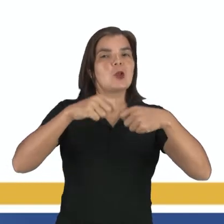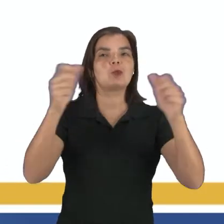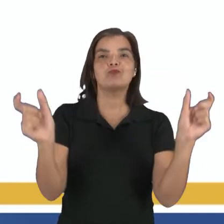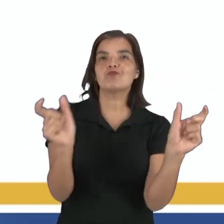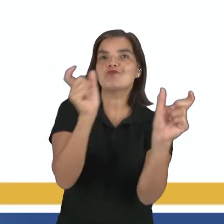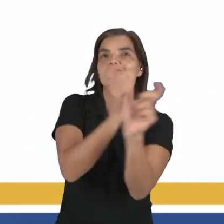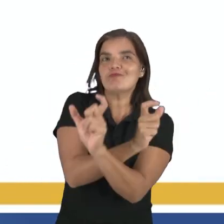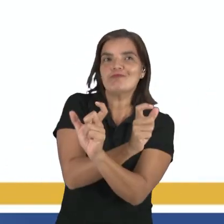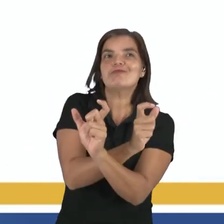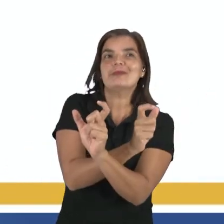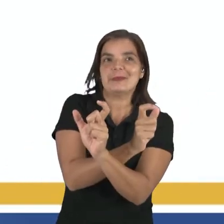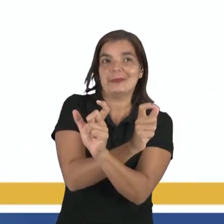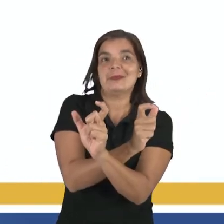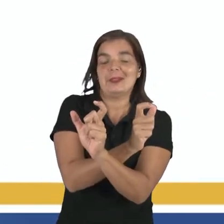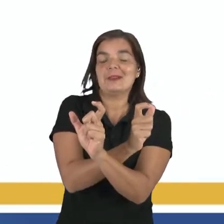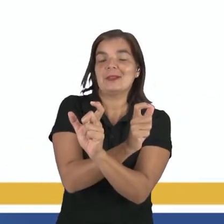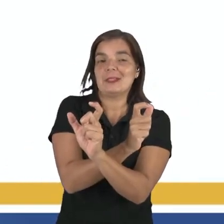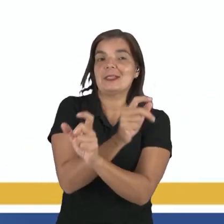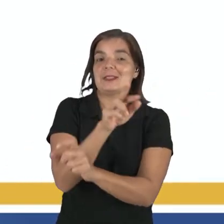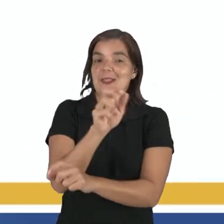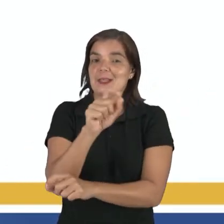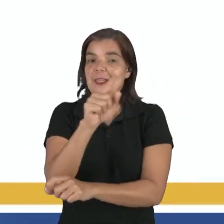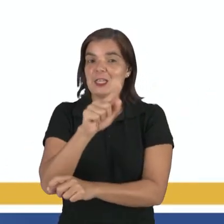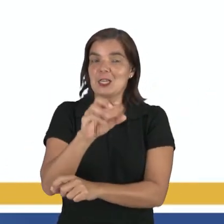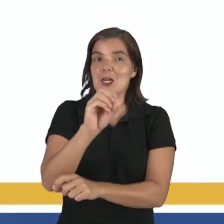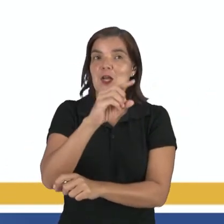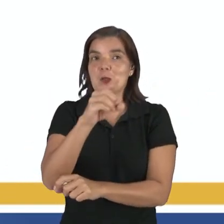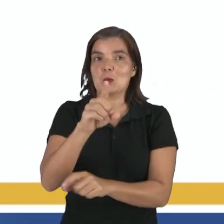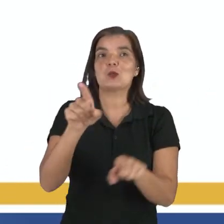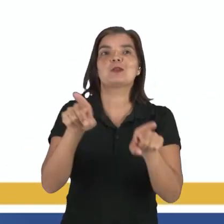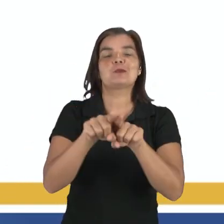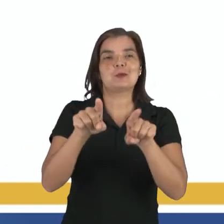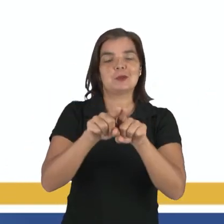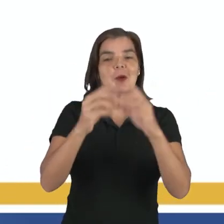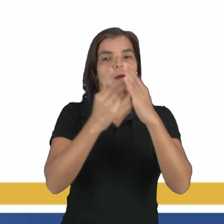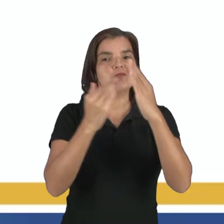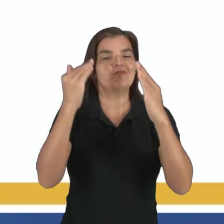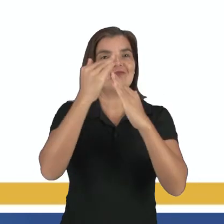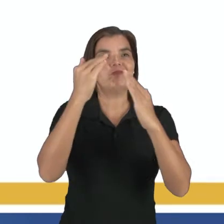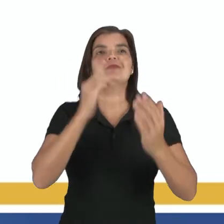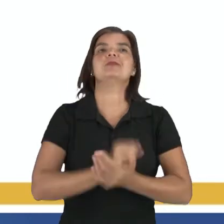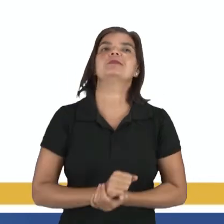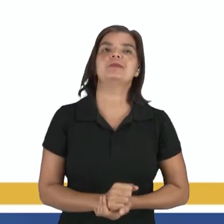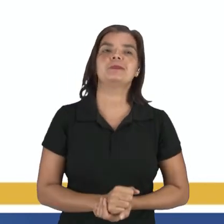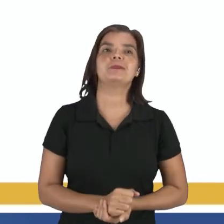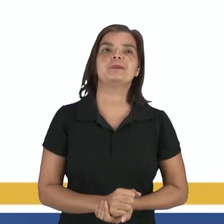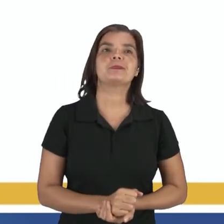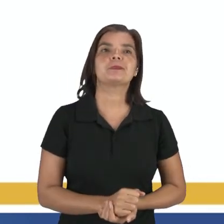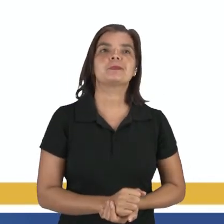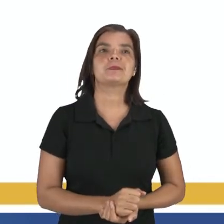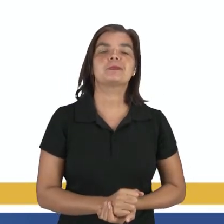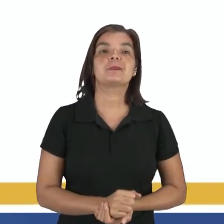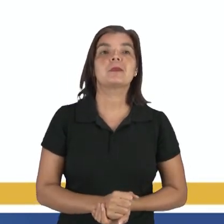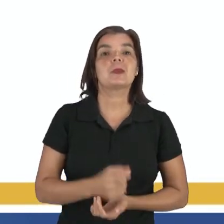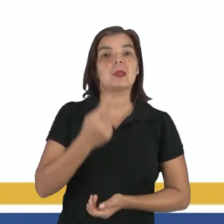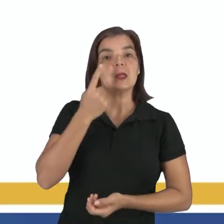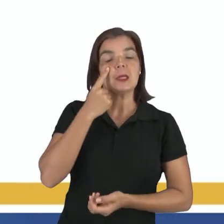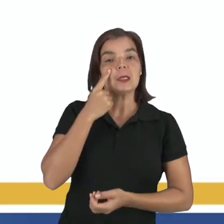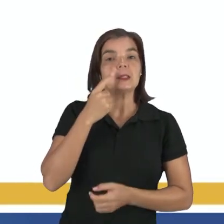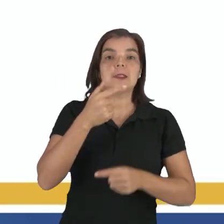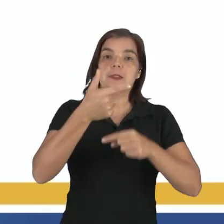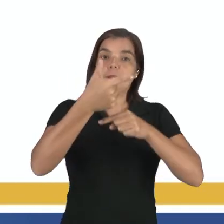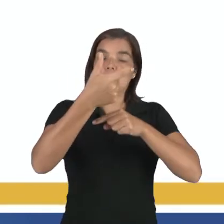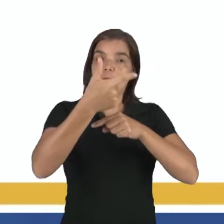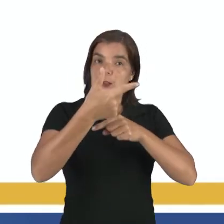automóvel precisamos inverter uma das razões da proporção acima bom então